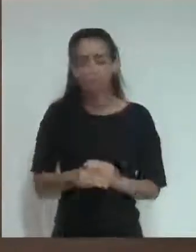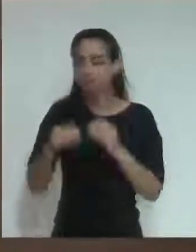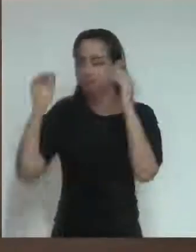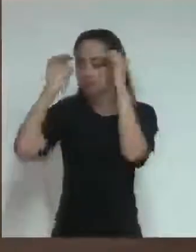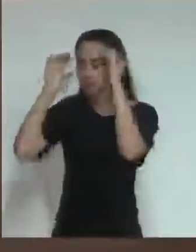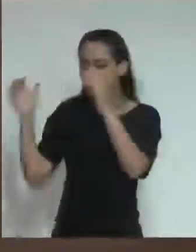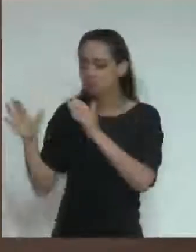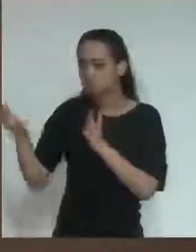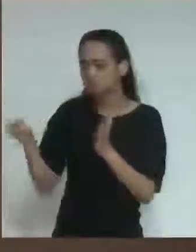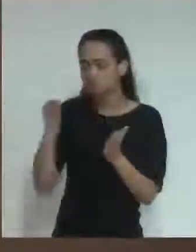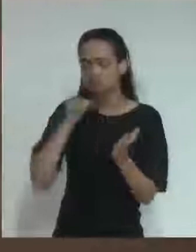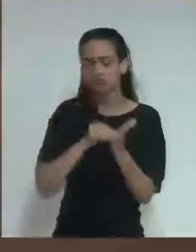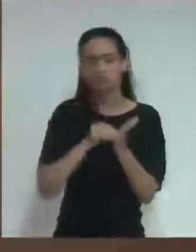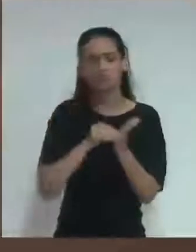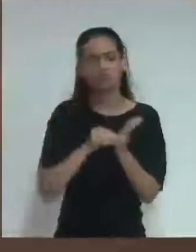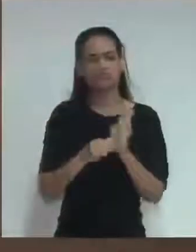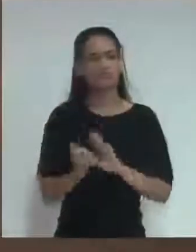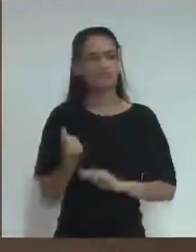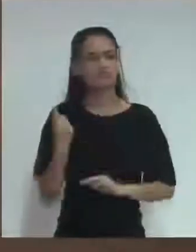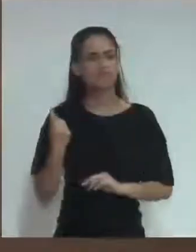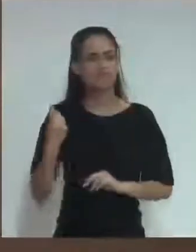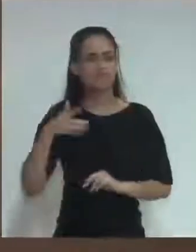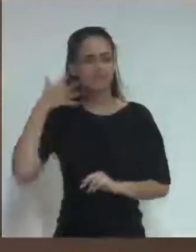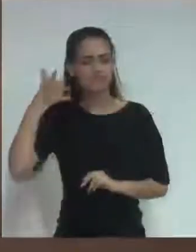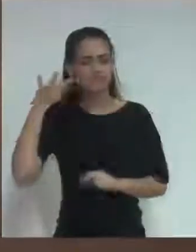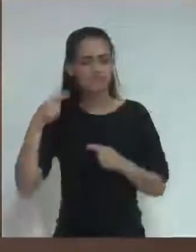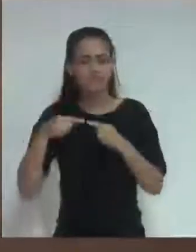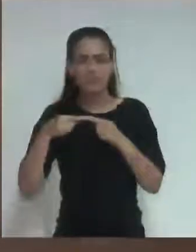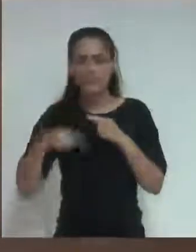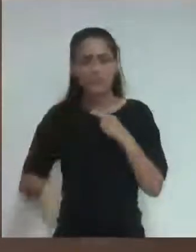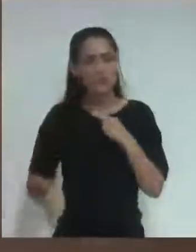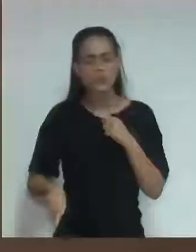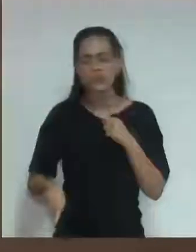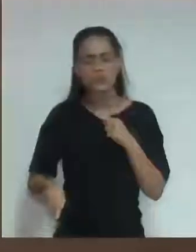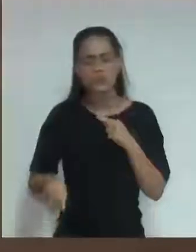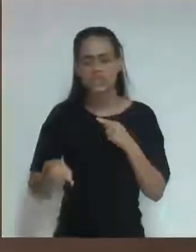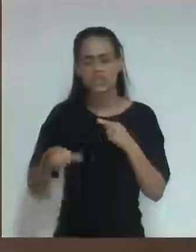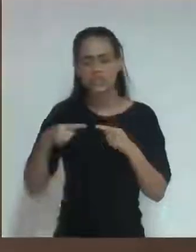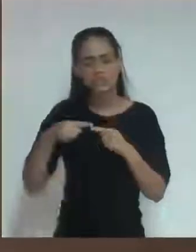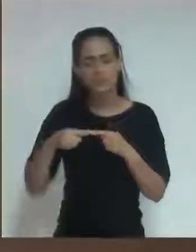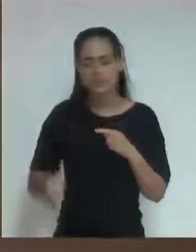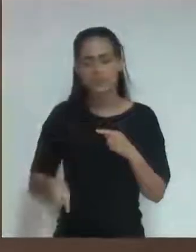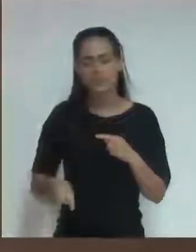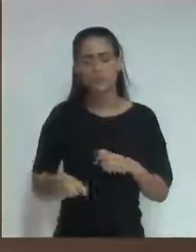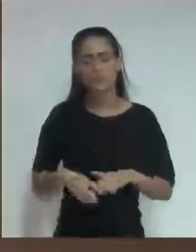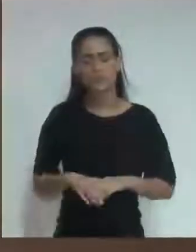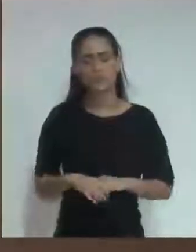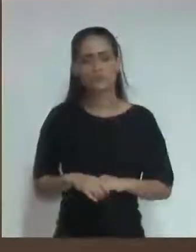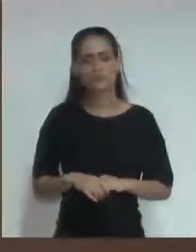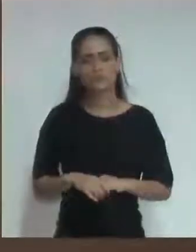Então, vou dizer que nem sequer tem coerência naquilo que tenta argumentar.